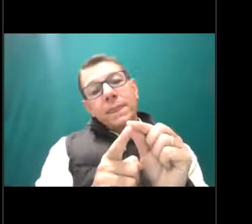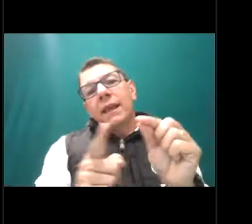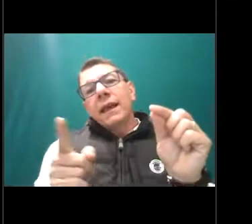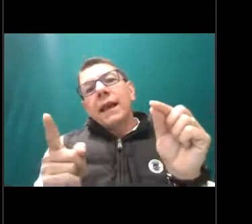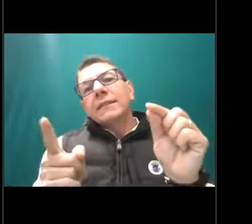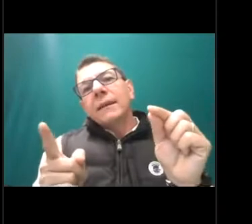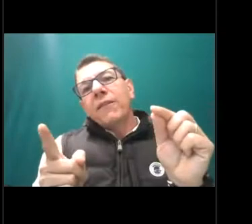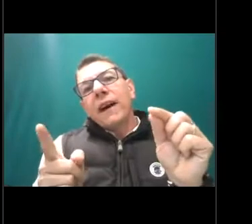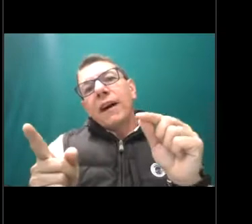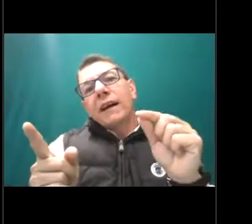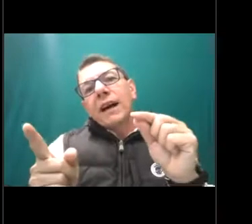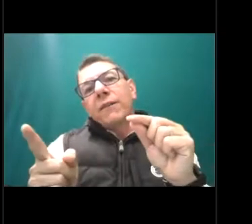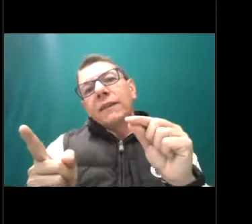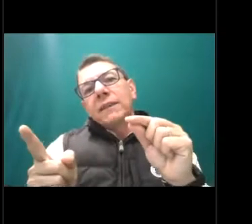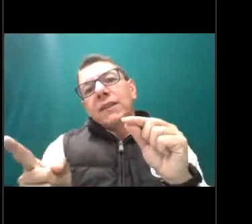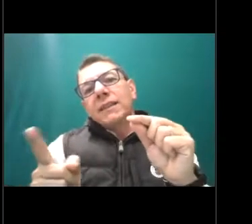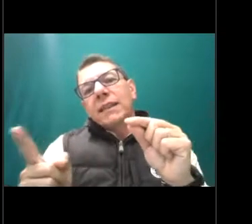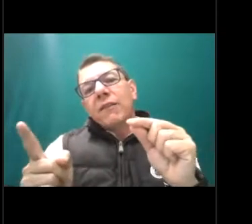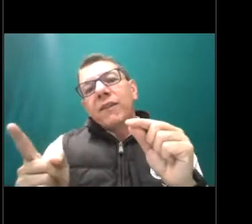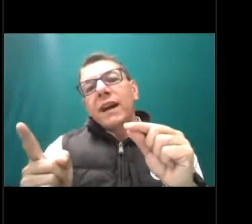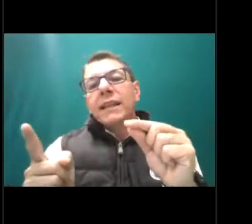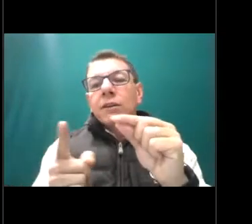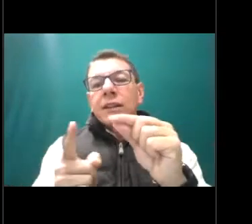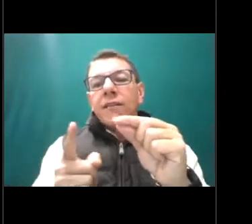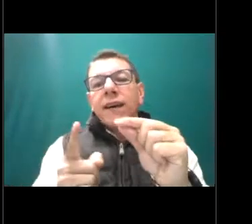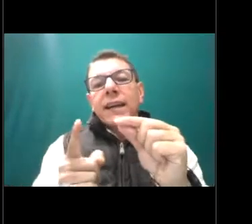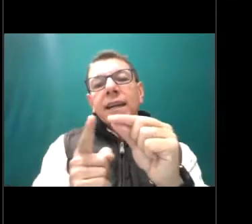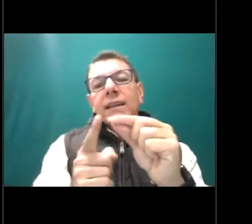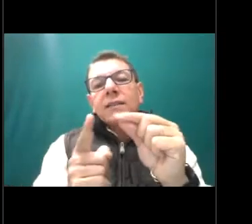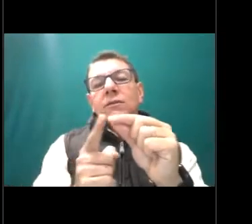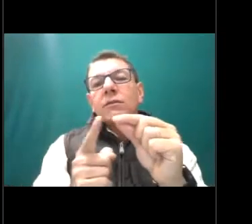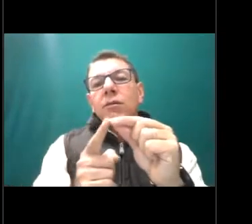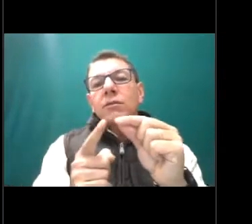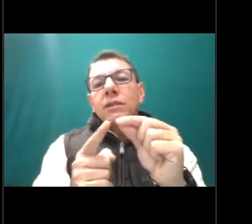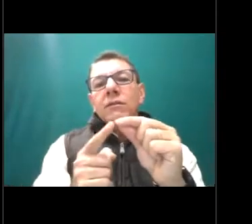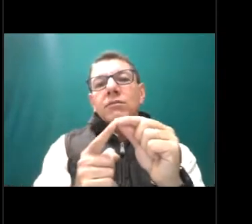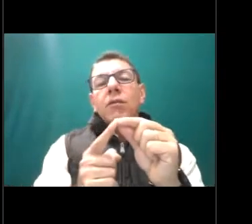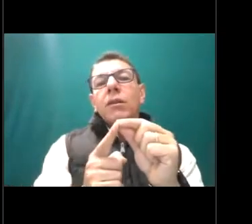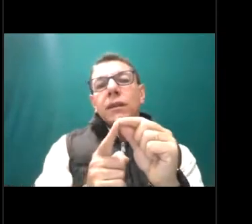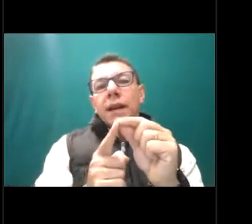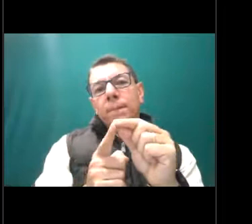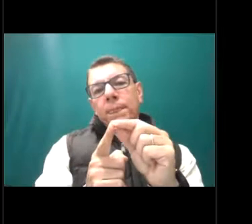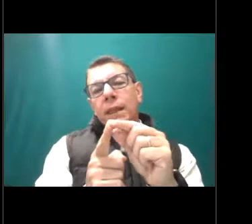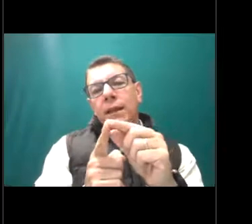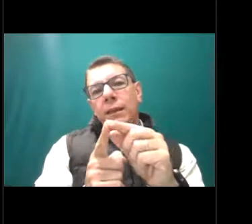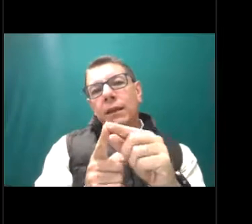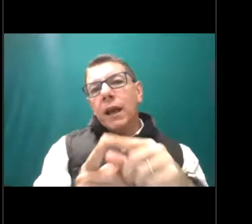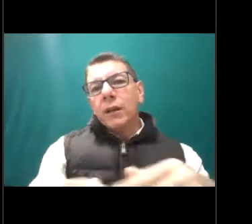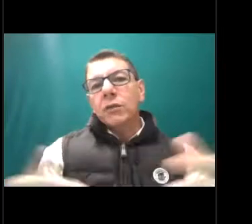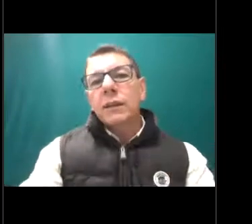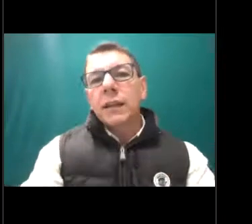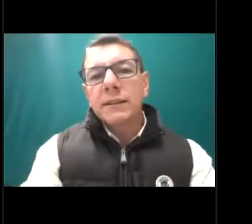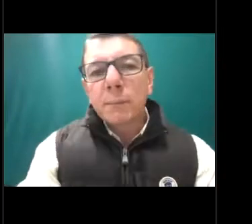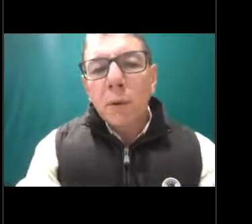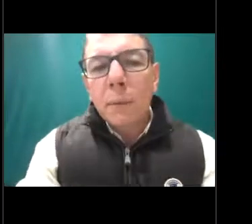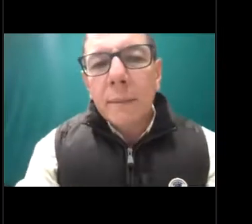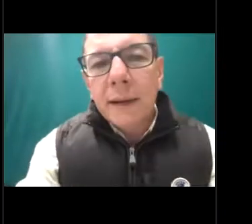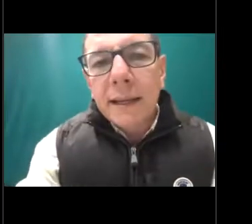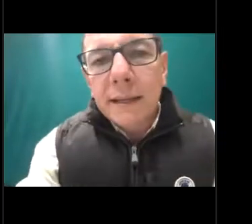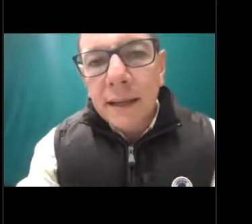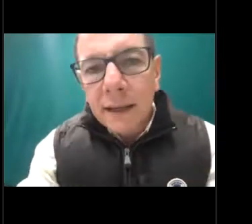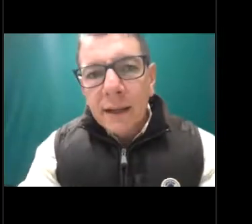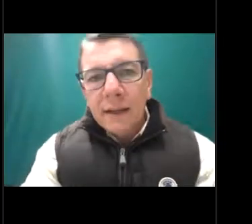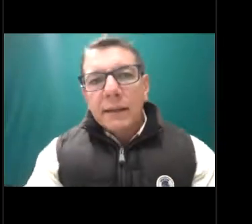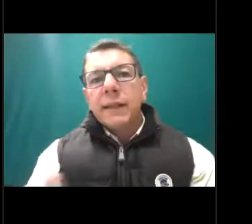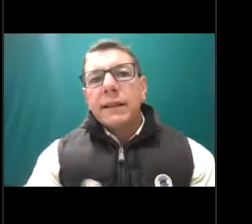é? A distância da faca e da contrafaca, elas não estão conseguindo se encontrar. E aí eu estou tendo esse